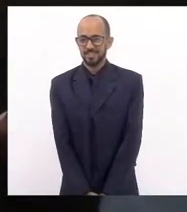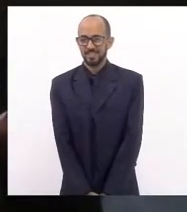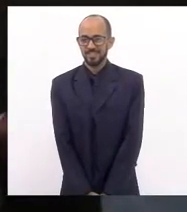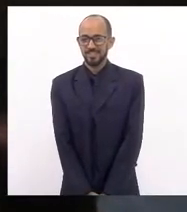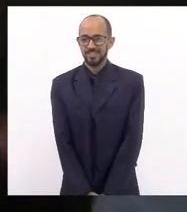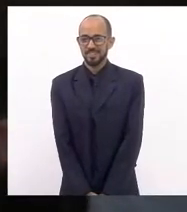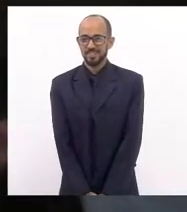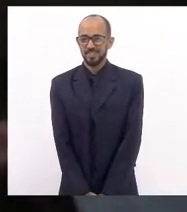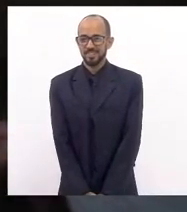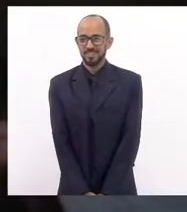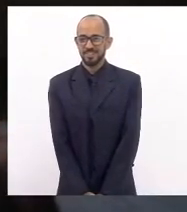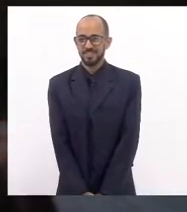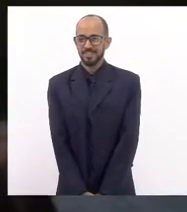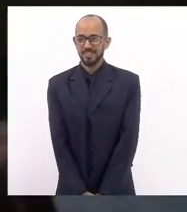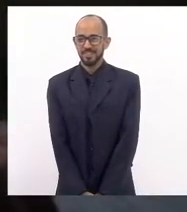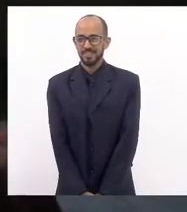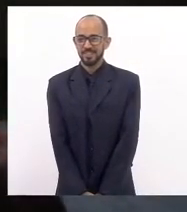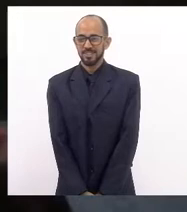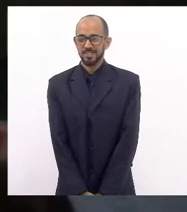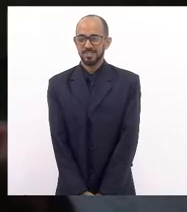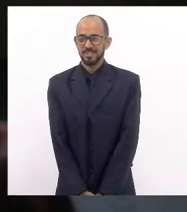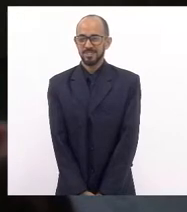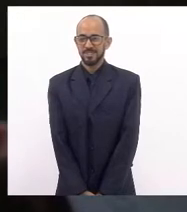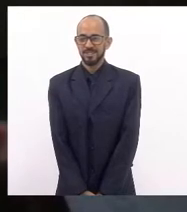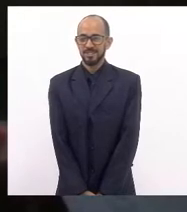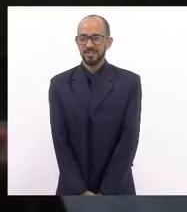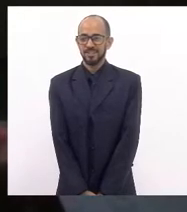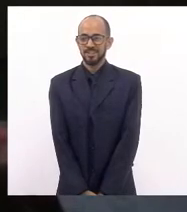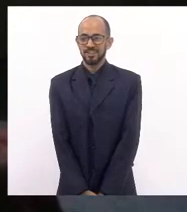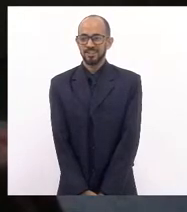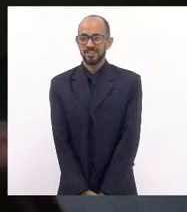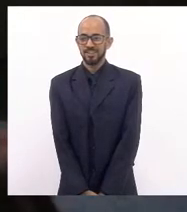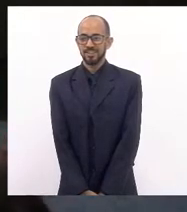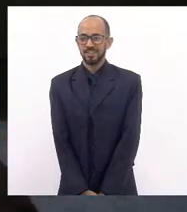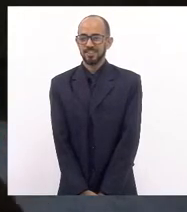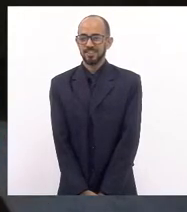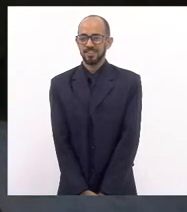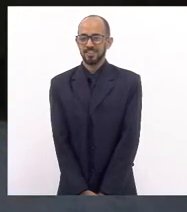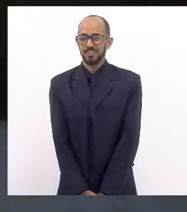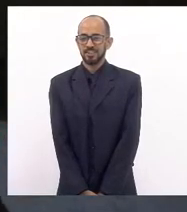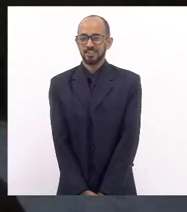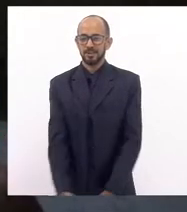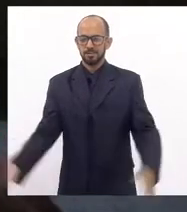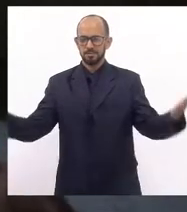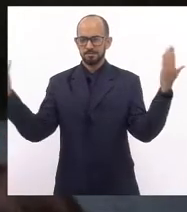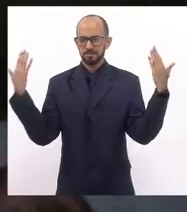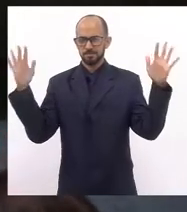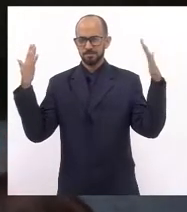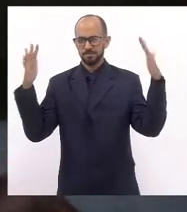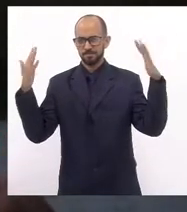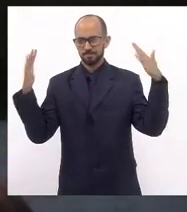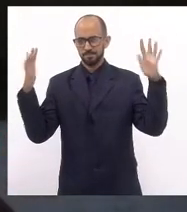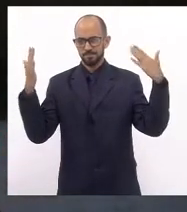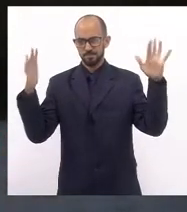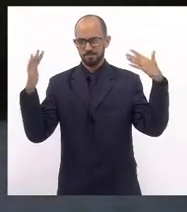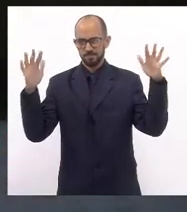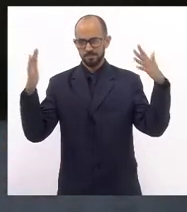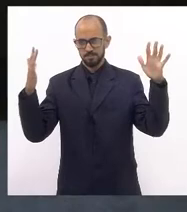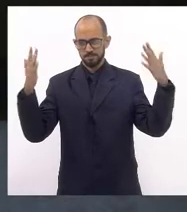agradeço. Obrigada. Obrigada, em nome da ordem, mas quando também se celebrou aí, não. Tá bom? Tudo bom? Tudo bom?